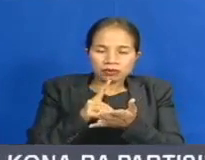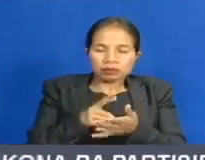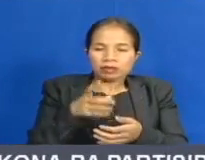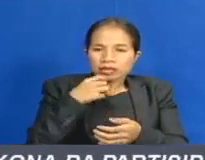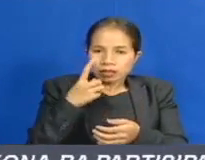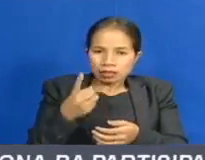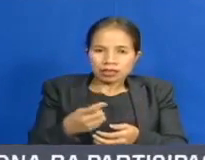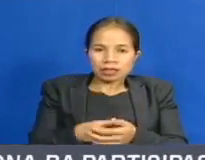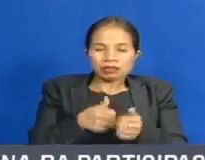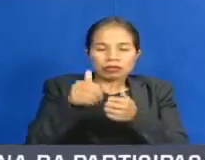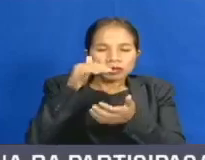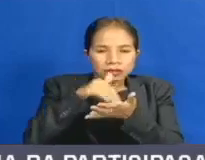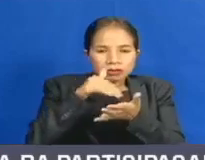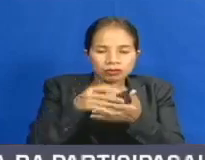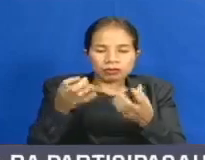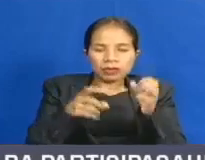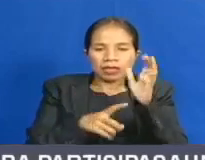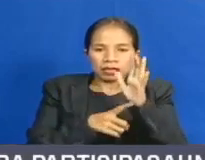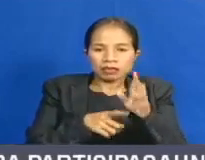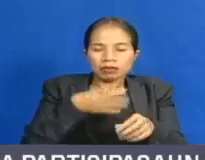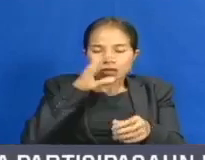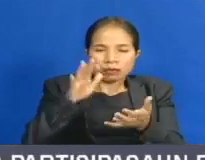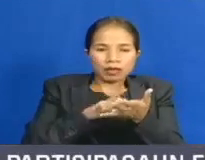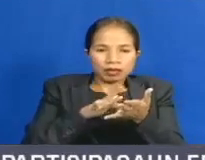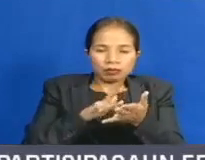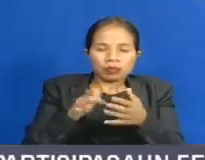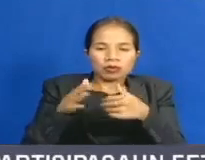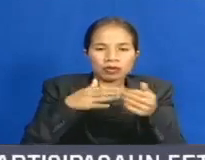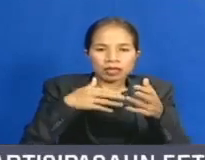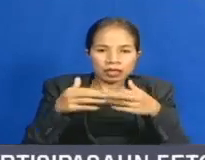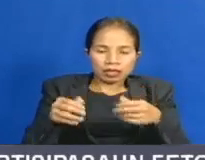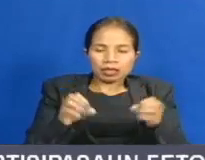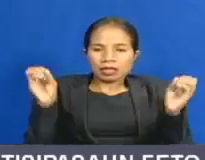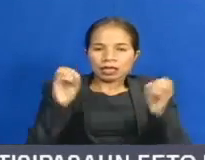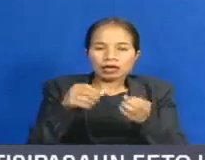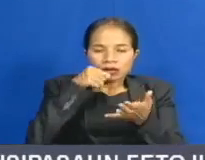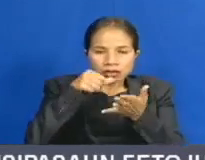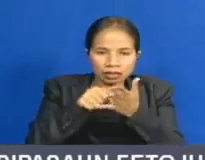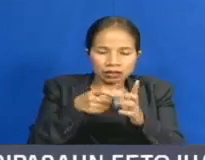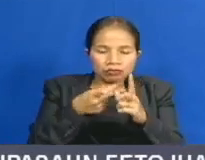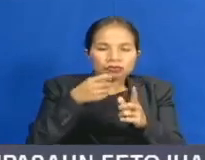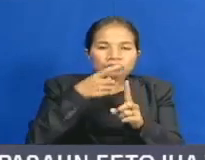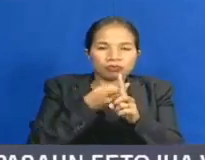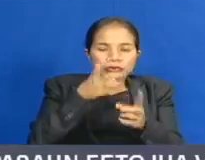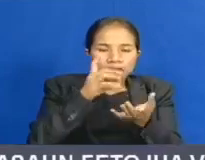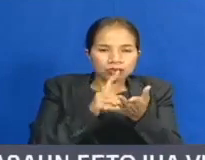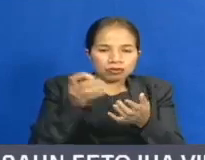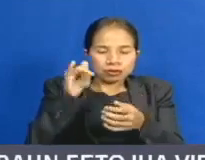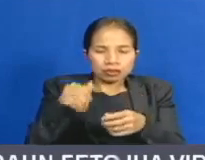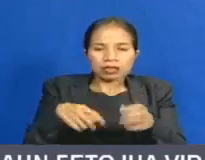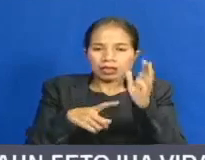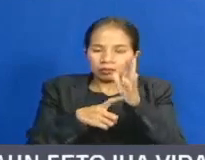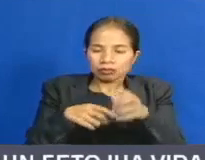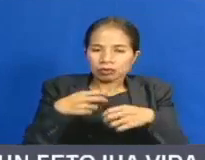explica. Tur estudo balon haturu, consumo ai moruk ho tipo antibiótico. La ho receita husi doutor Sira. Se a moço efeito